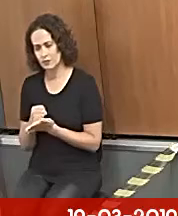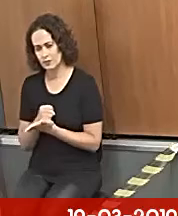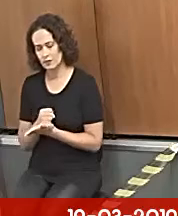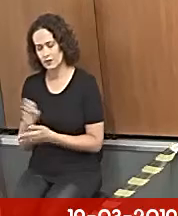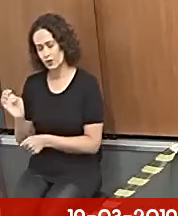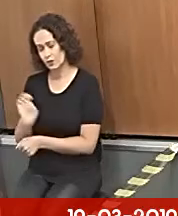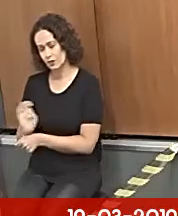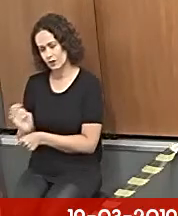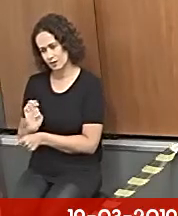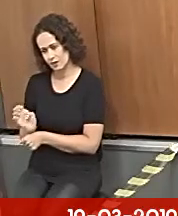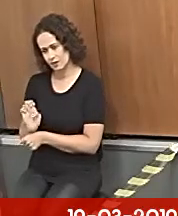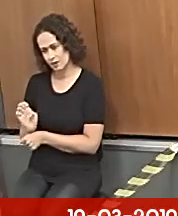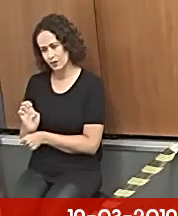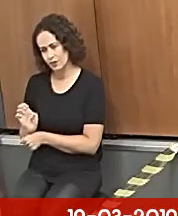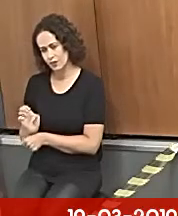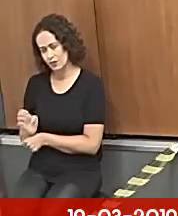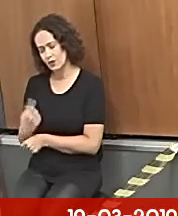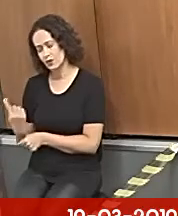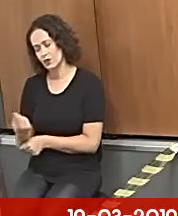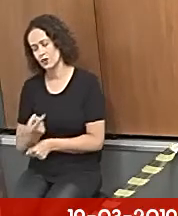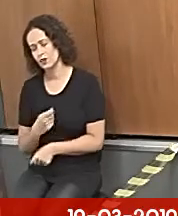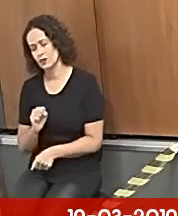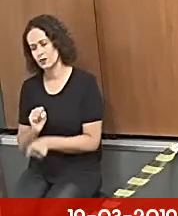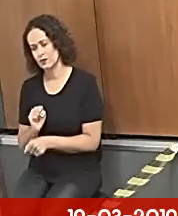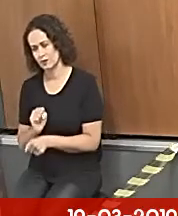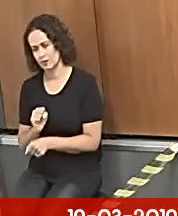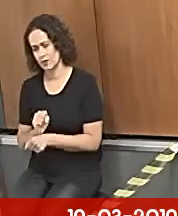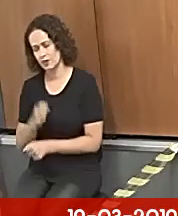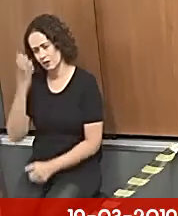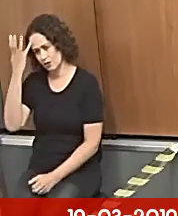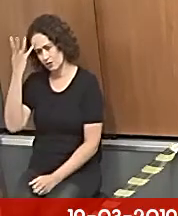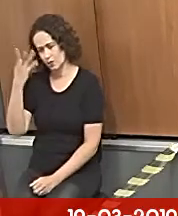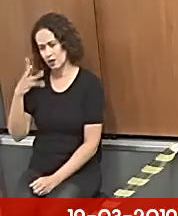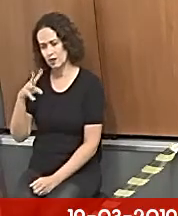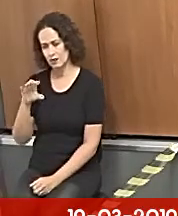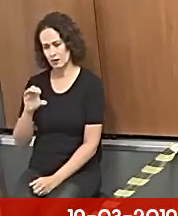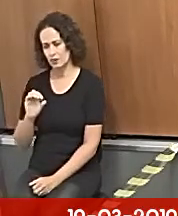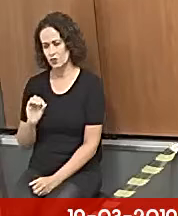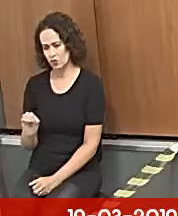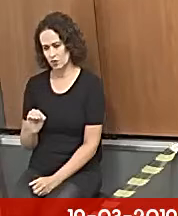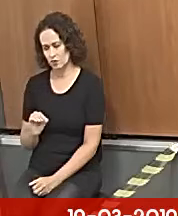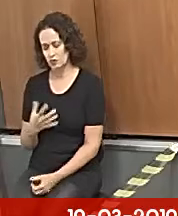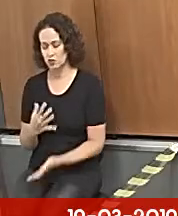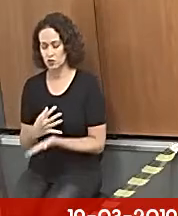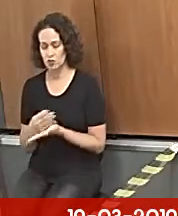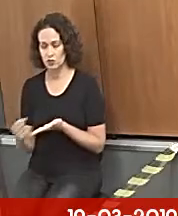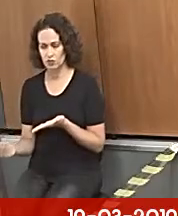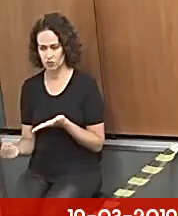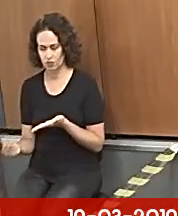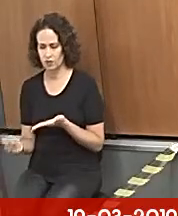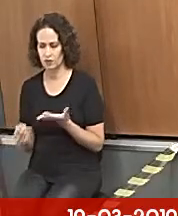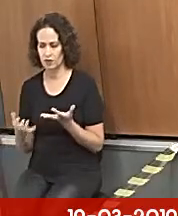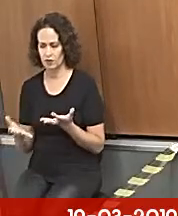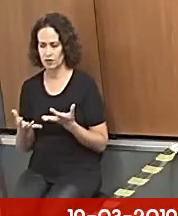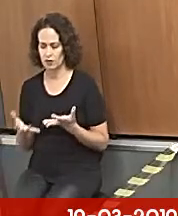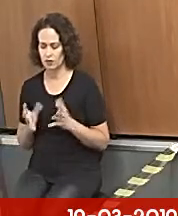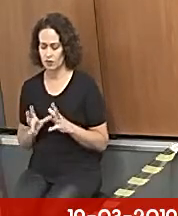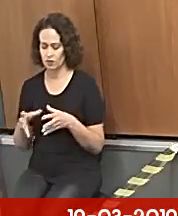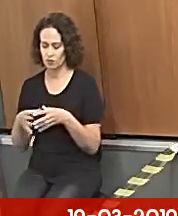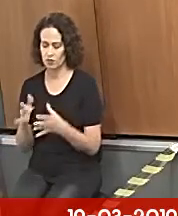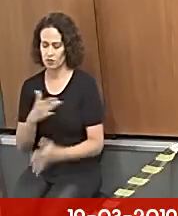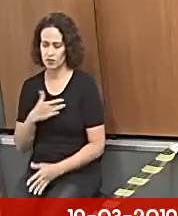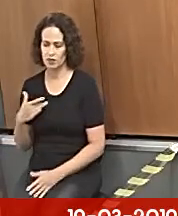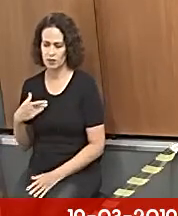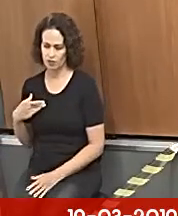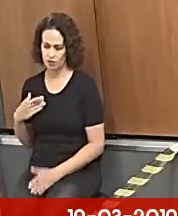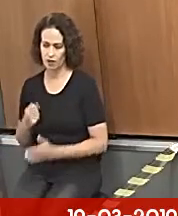estado e a gente está aguardando e pediu 40 dias eu não me engano já passou então gostaria comissão de saúde e ajudar essa cobra